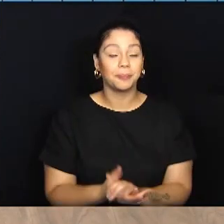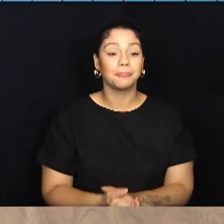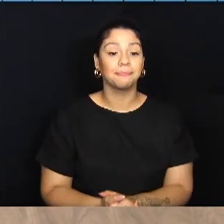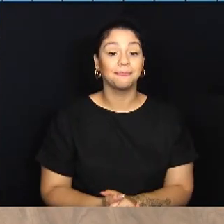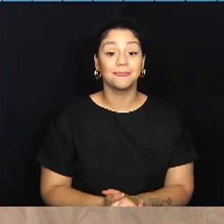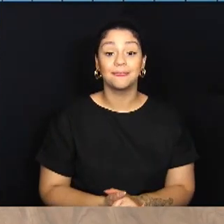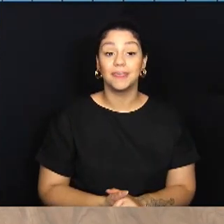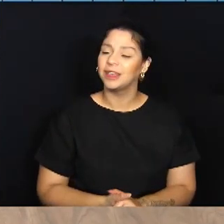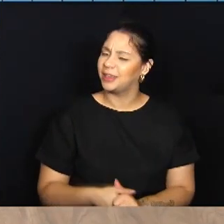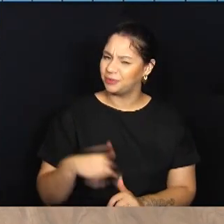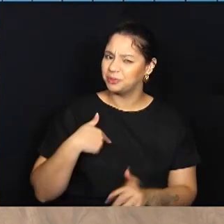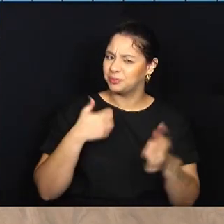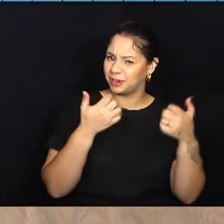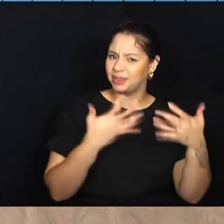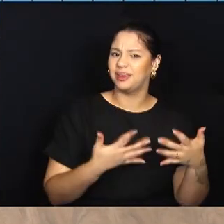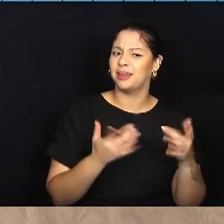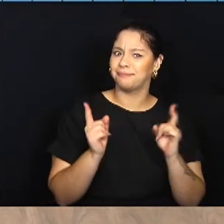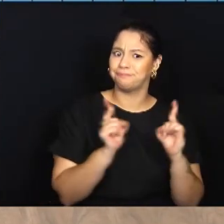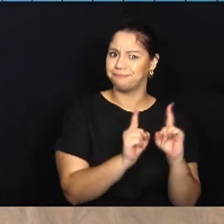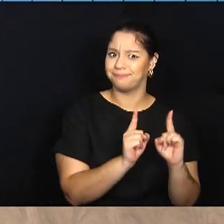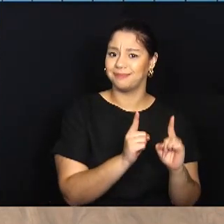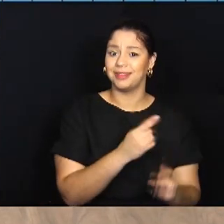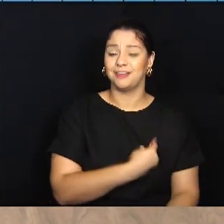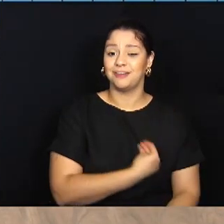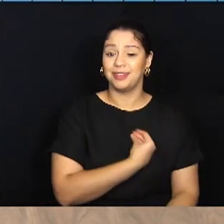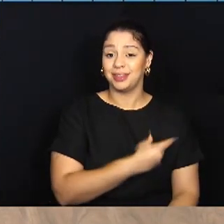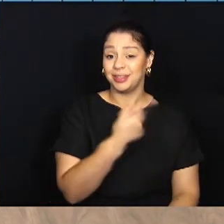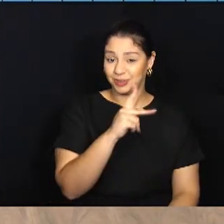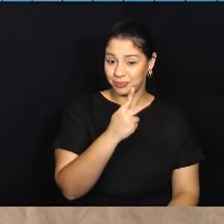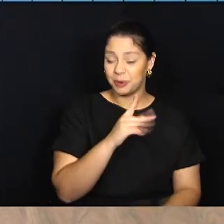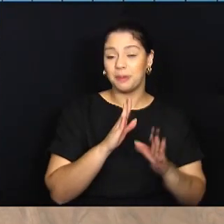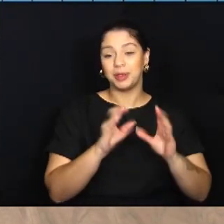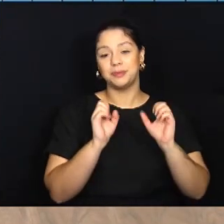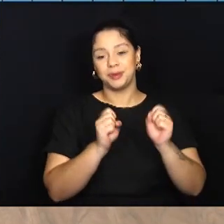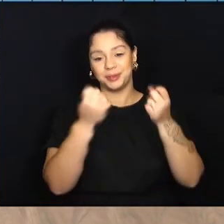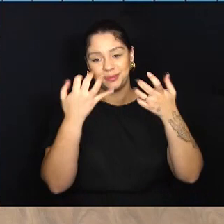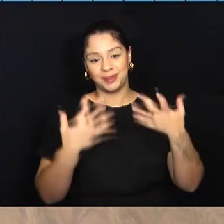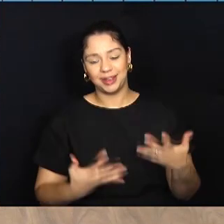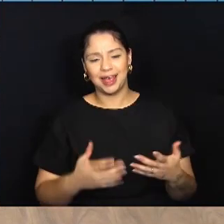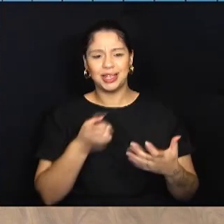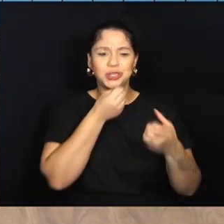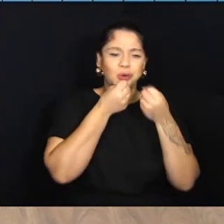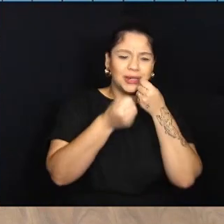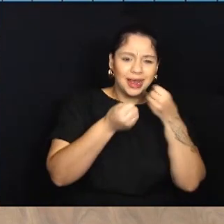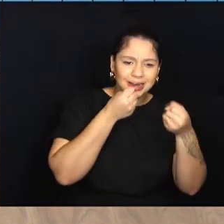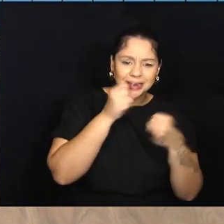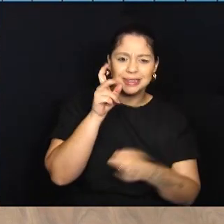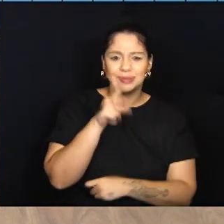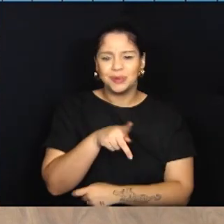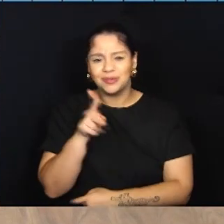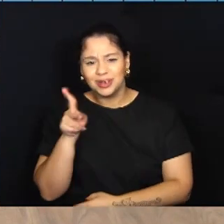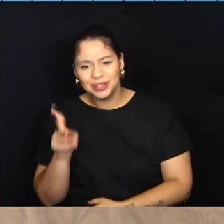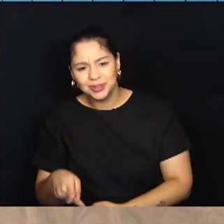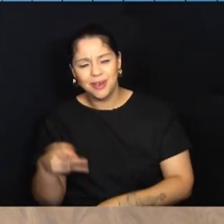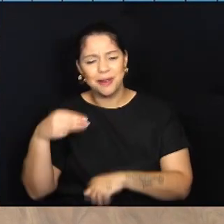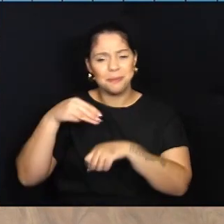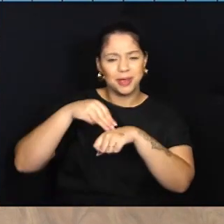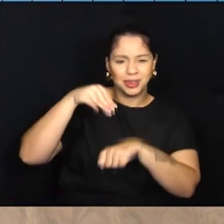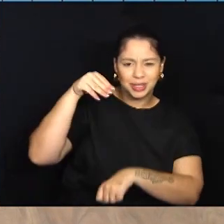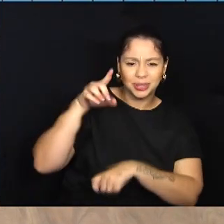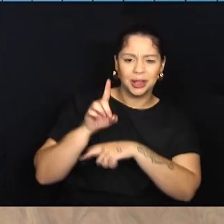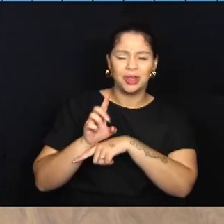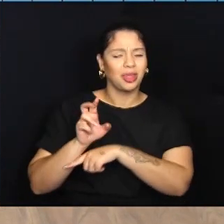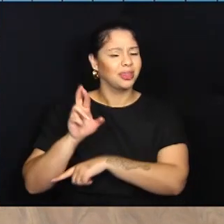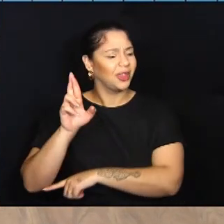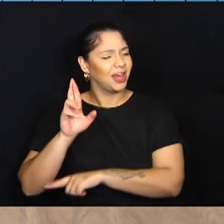vida de vocês, né? Mas nada melhor do que vocês contarem. Falei que jornalista, professor, é mestre, é doutorado,